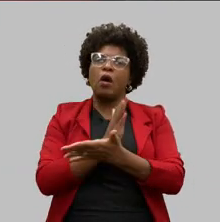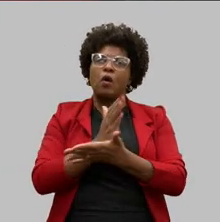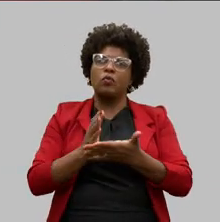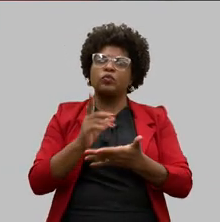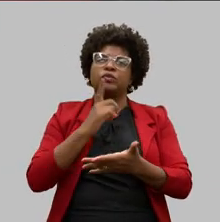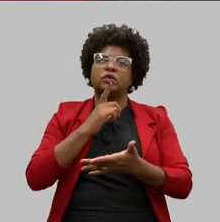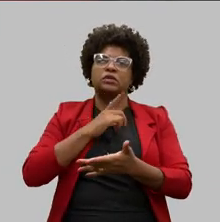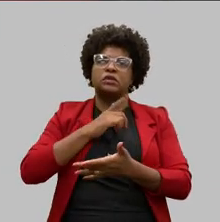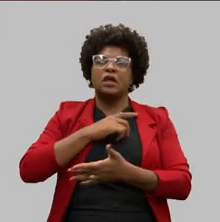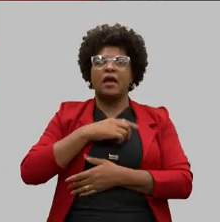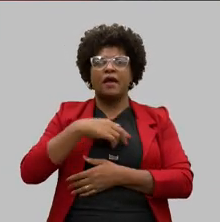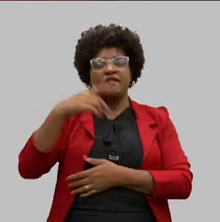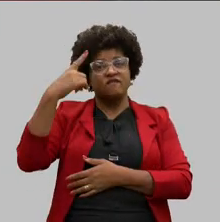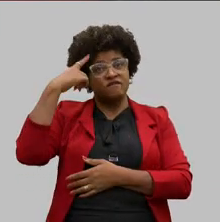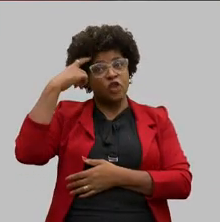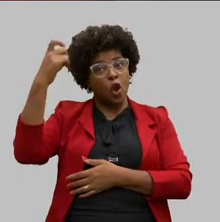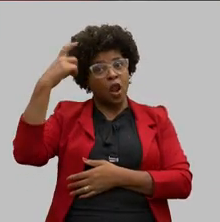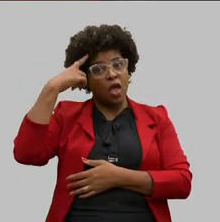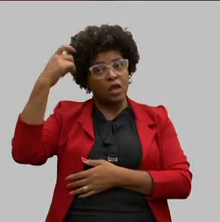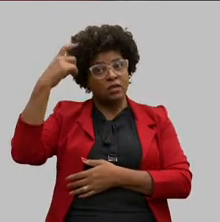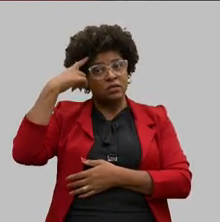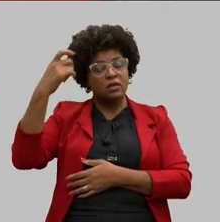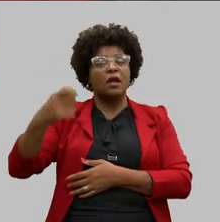mental psicológica